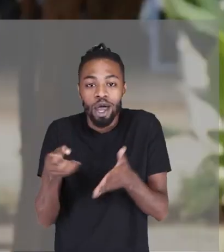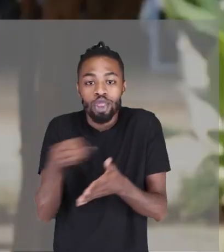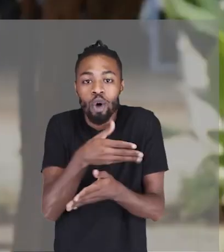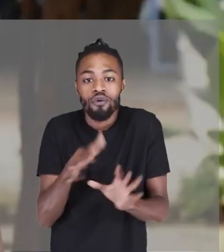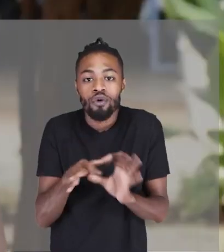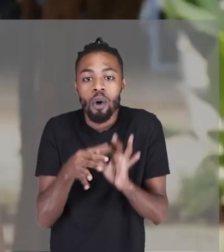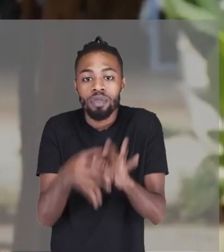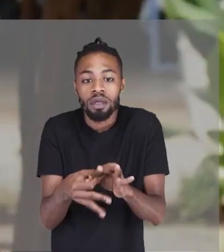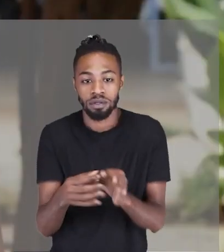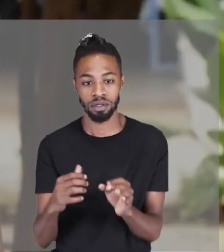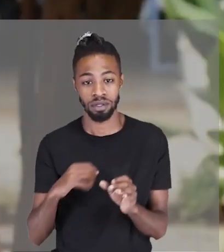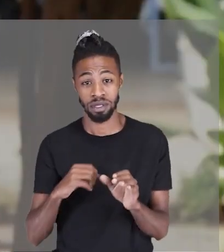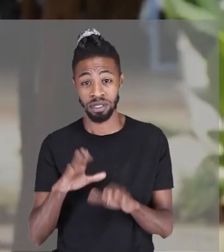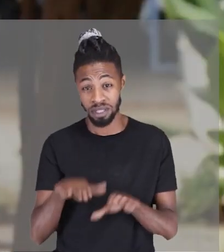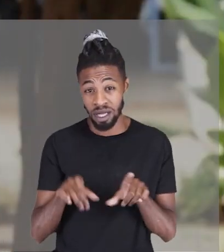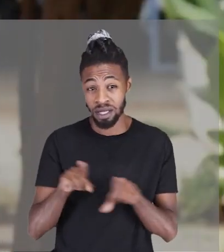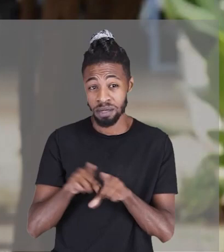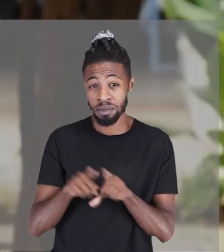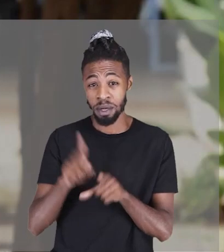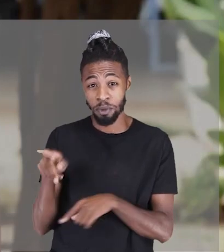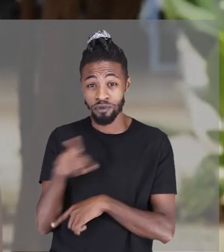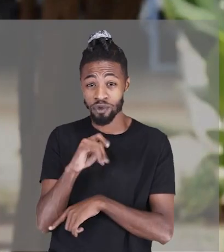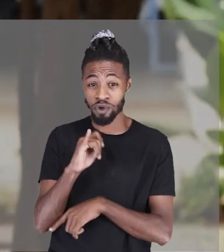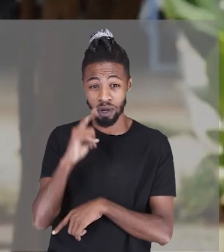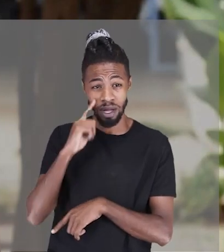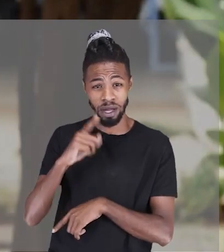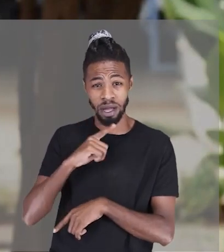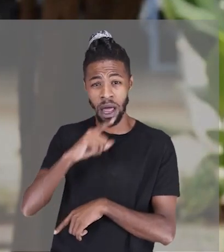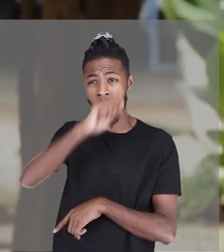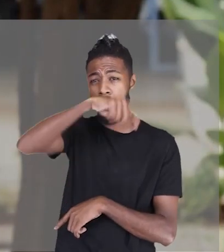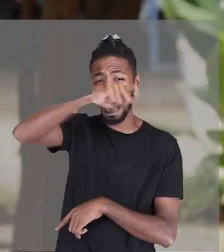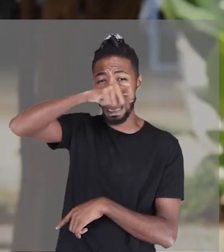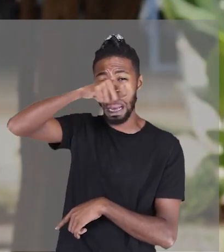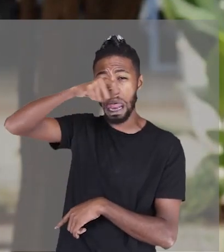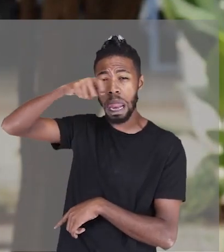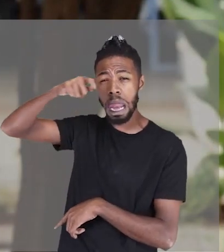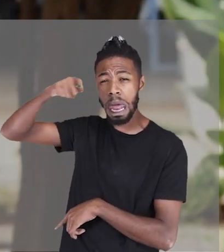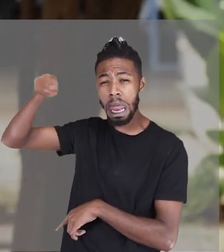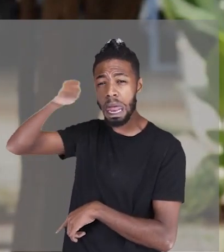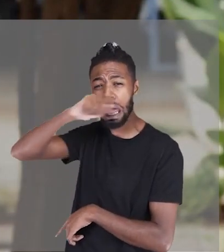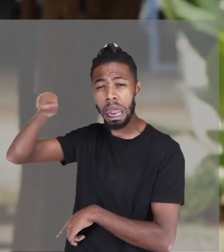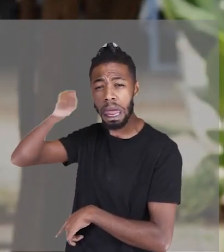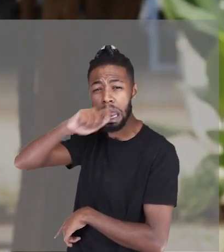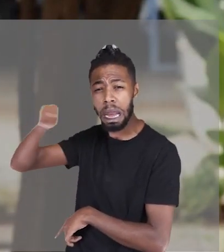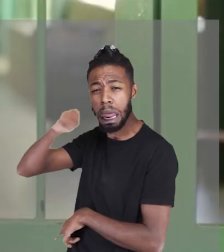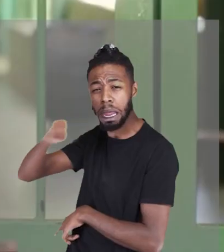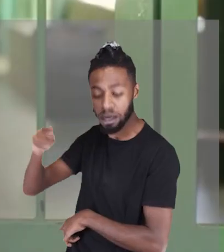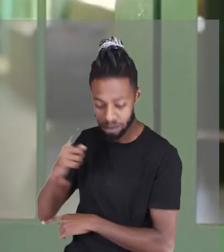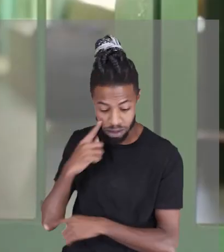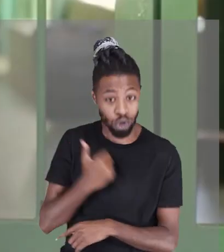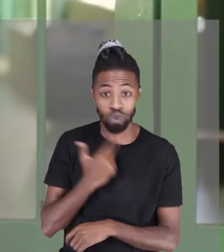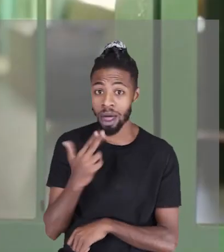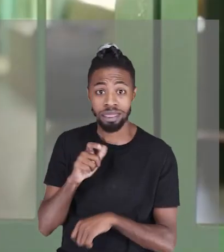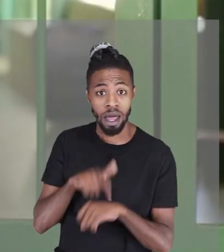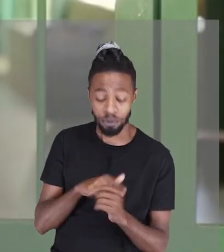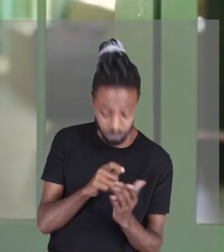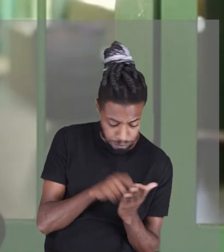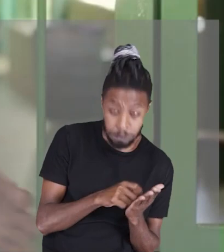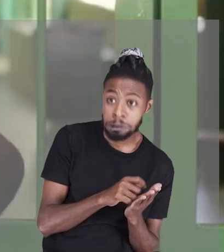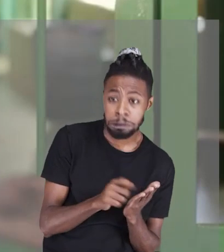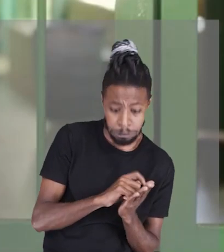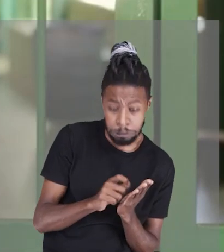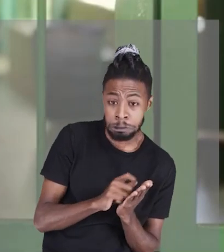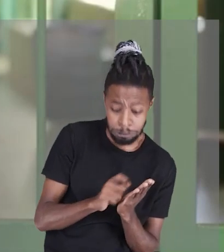contexto. E não é legal por causa que às vezes o professor enche a lousa de coisa e não dá tempo de terminar. É só